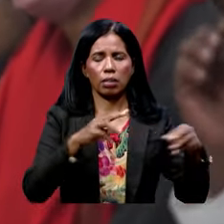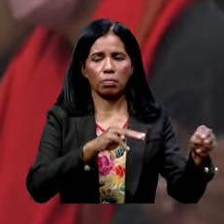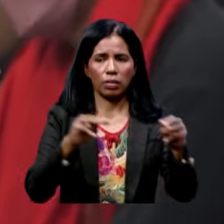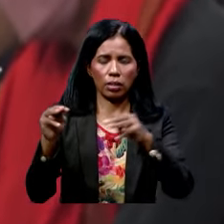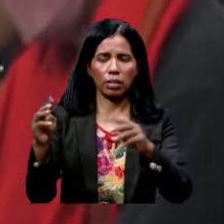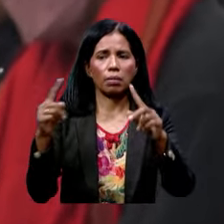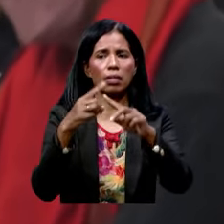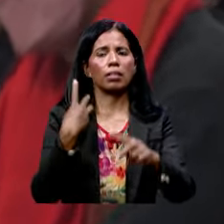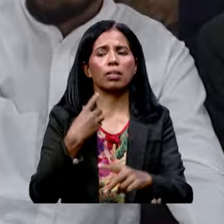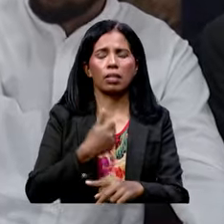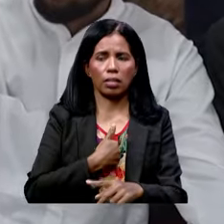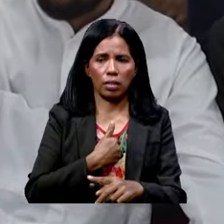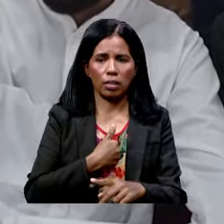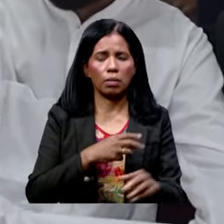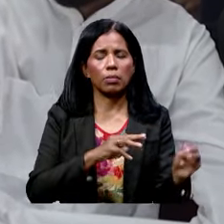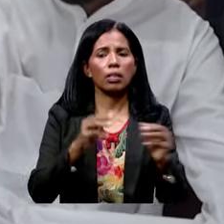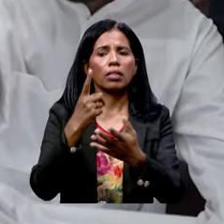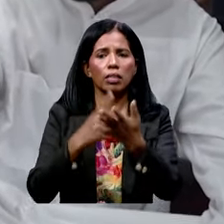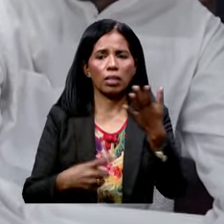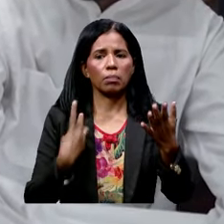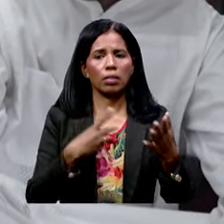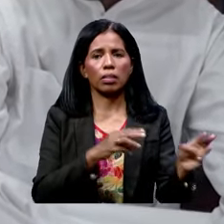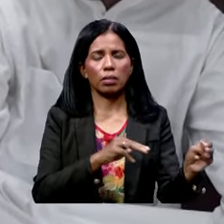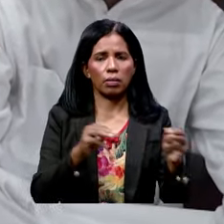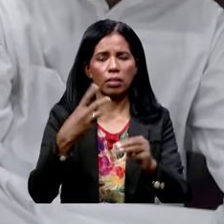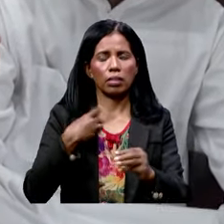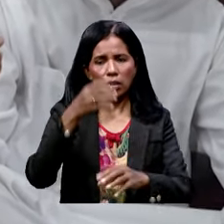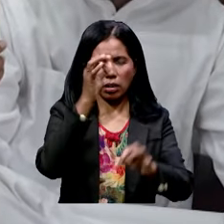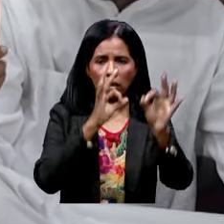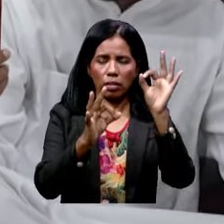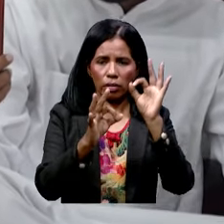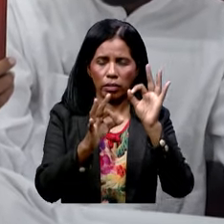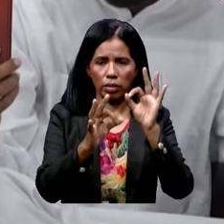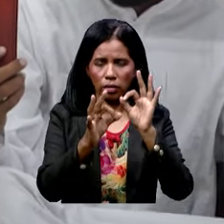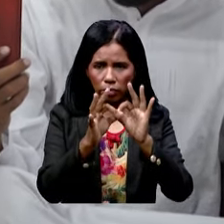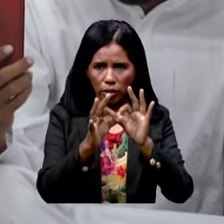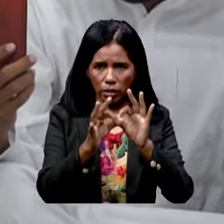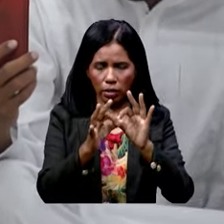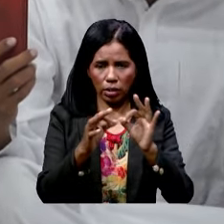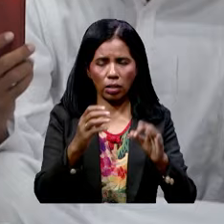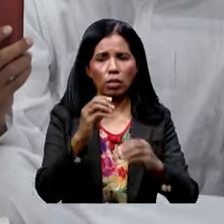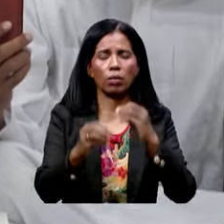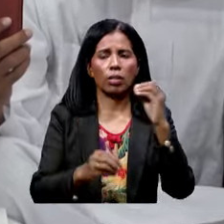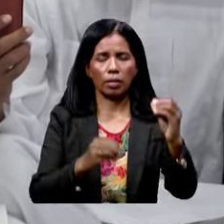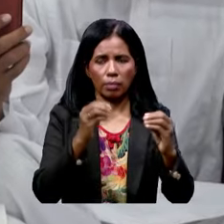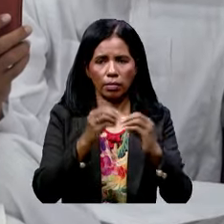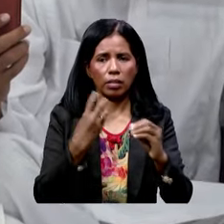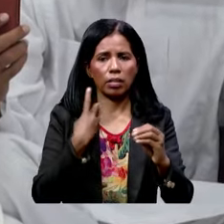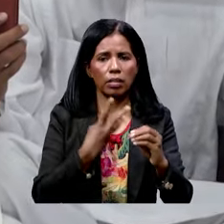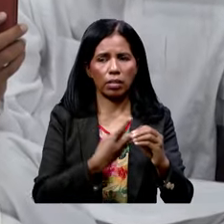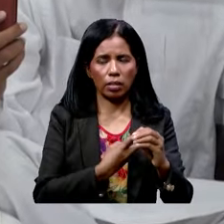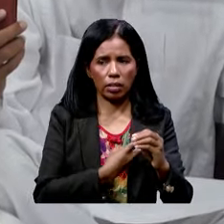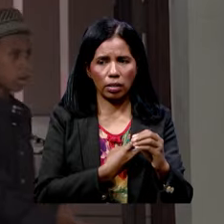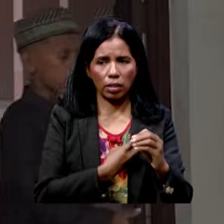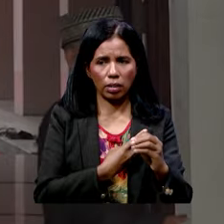arase. Mudansa saida, mudansa ita ne fe, ita ne takwa. Takwa signifika ta kata ita teme en Deus,